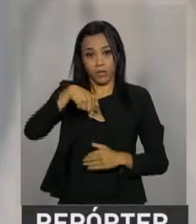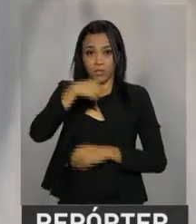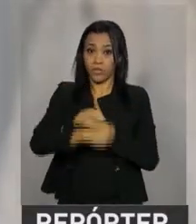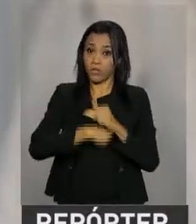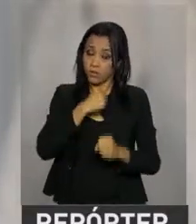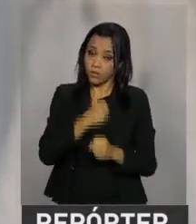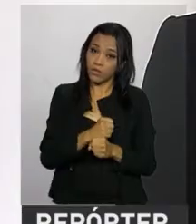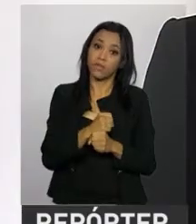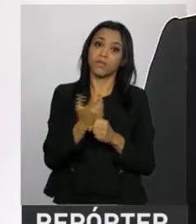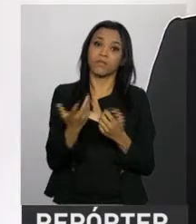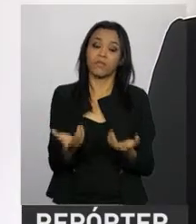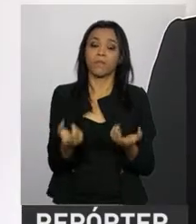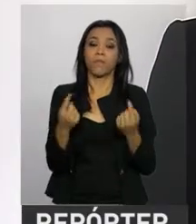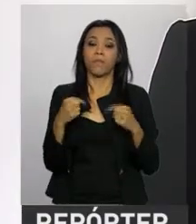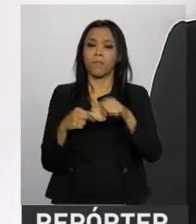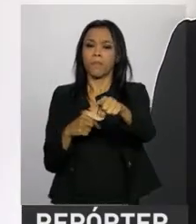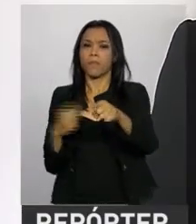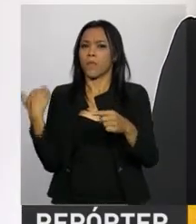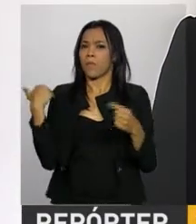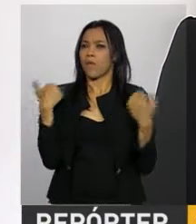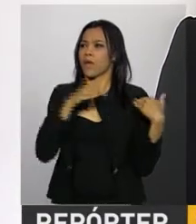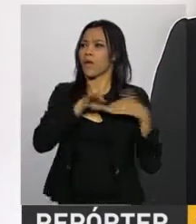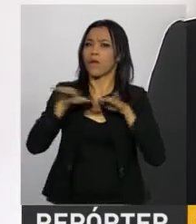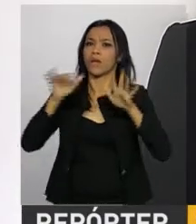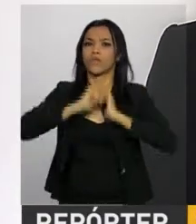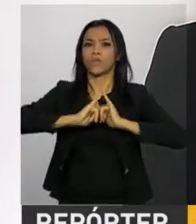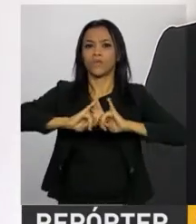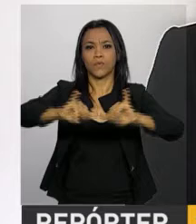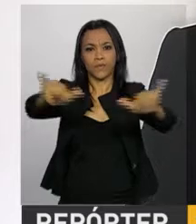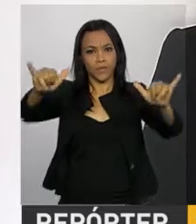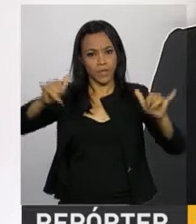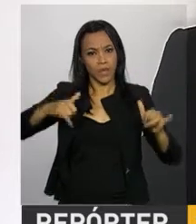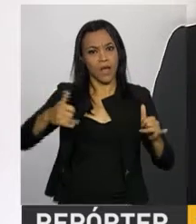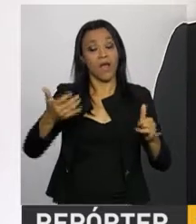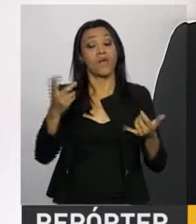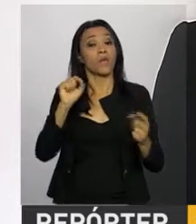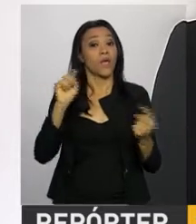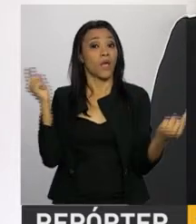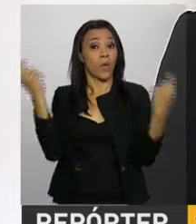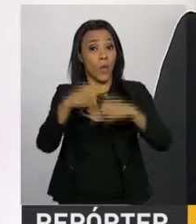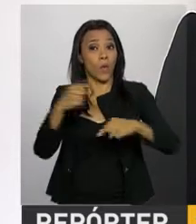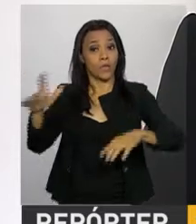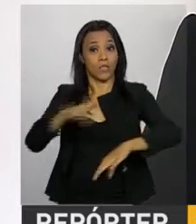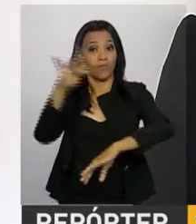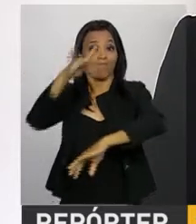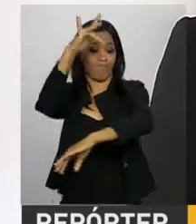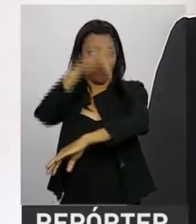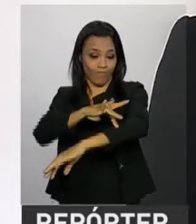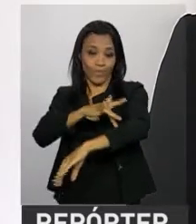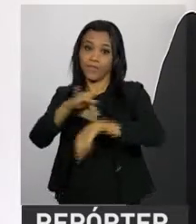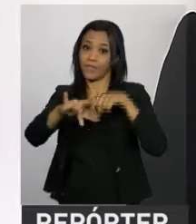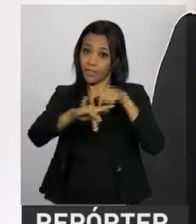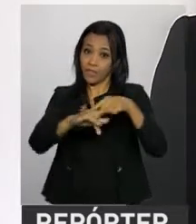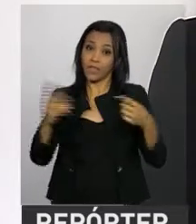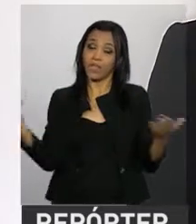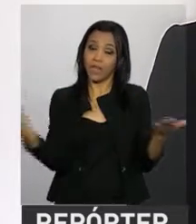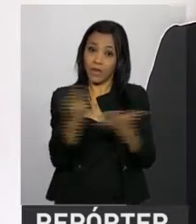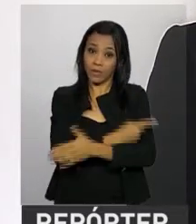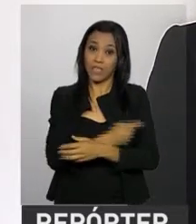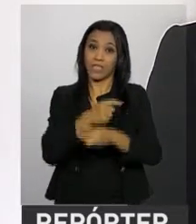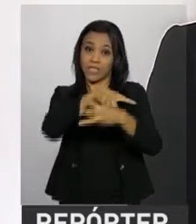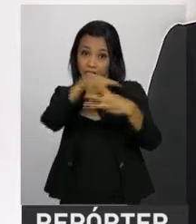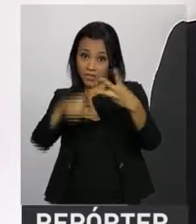mais pessoas atingidas. E uma campanha quer envolver a população no combate ao Aedes aegypti, o mosquito que transmite a dengue, a